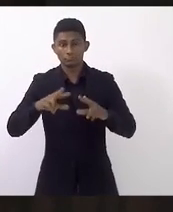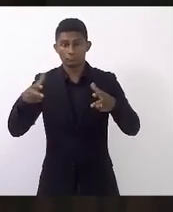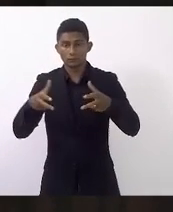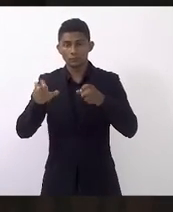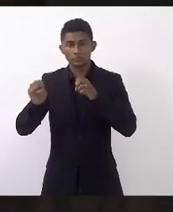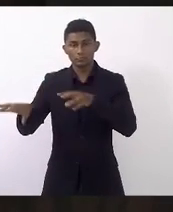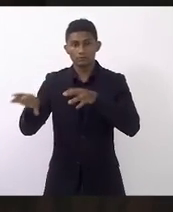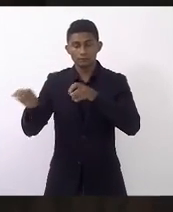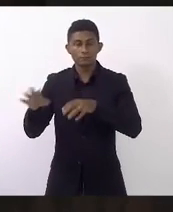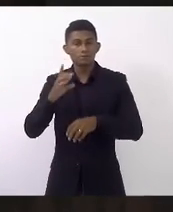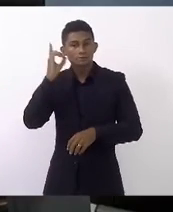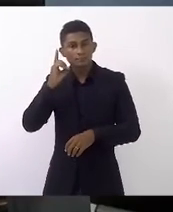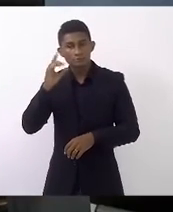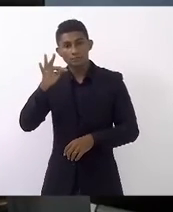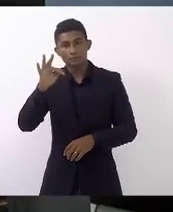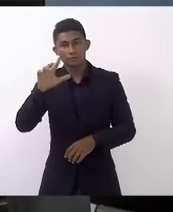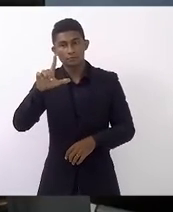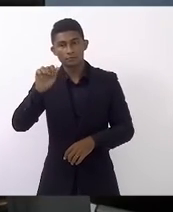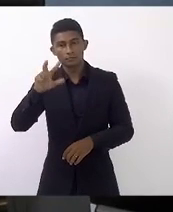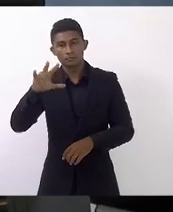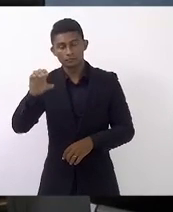Flávio Serafini.